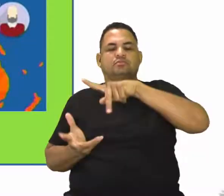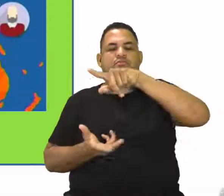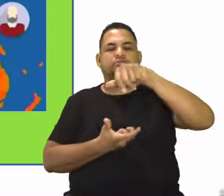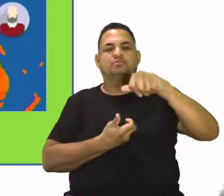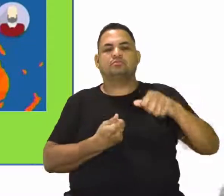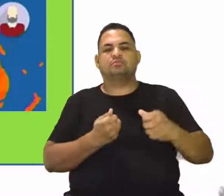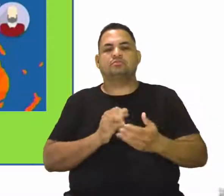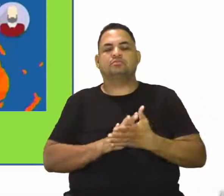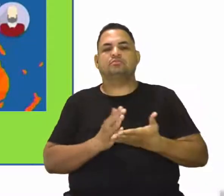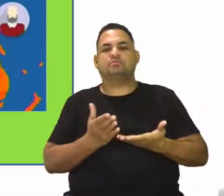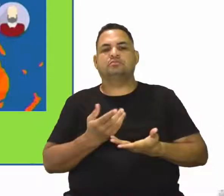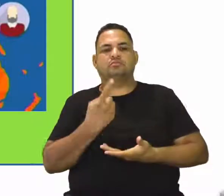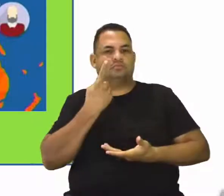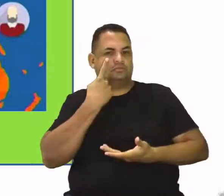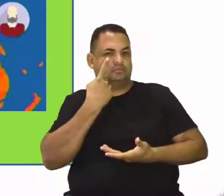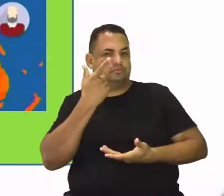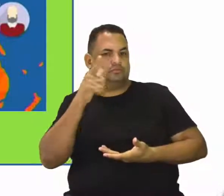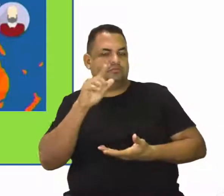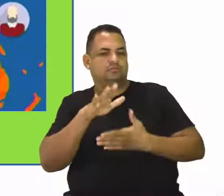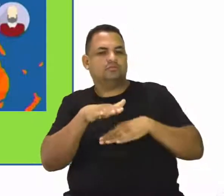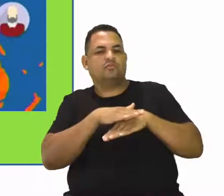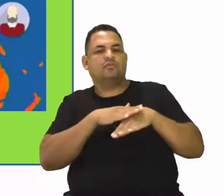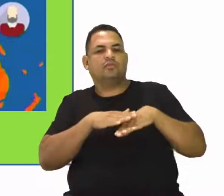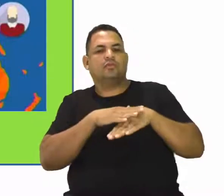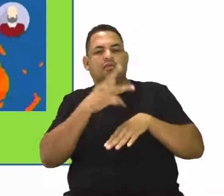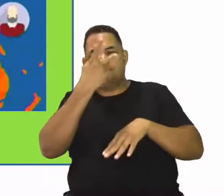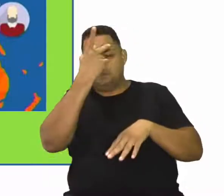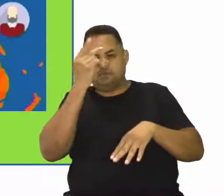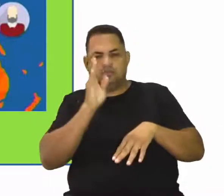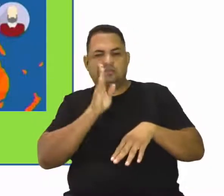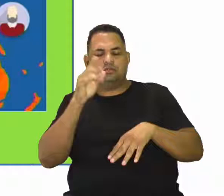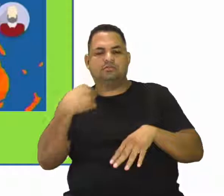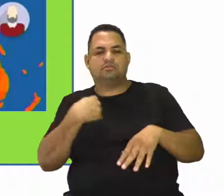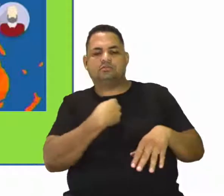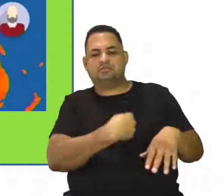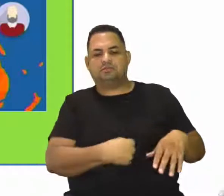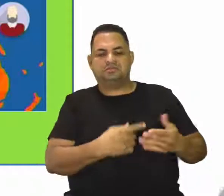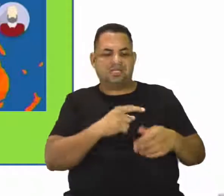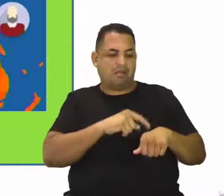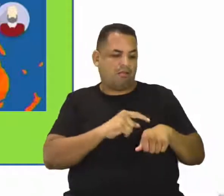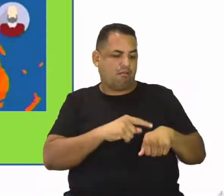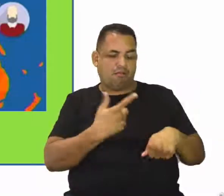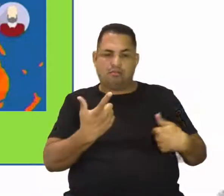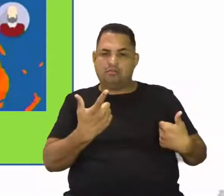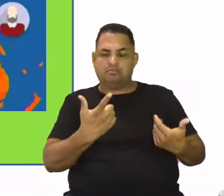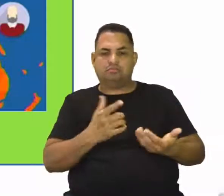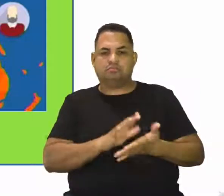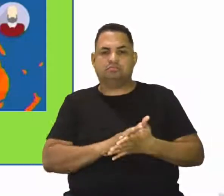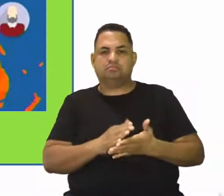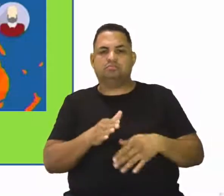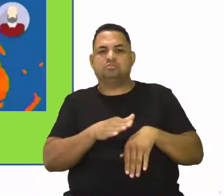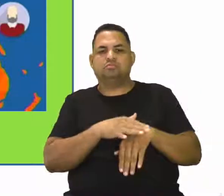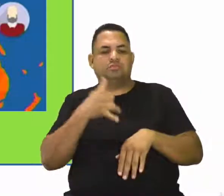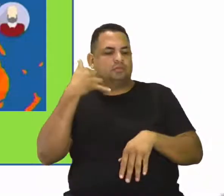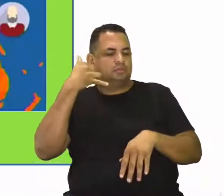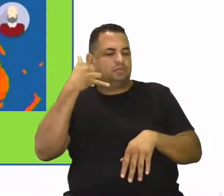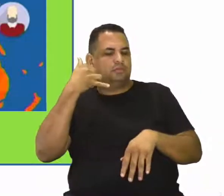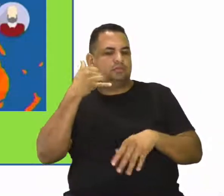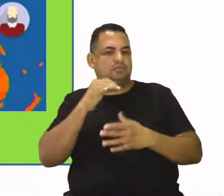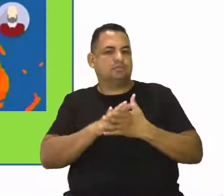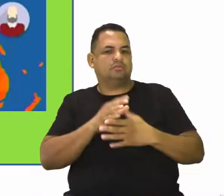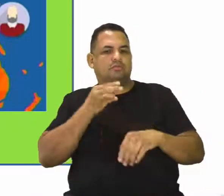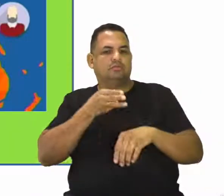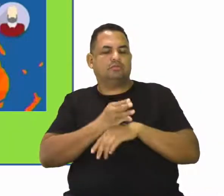globalizado. Hoje você consegue conversar com uma pessoa lá da China em tempo real. Você faz uma ligação